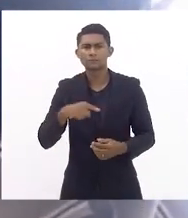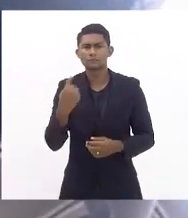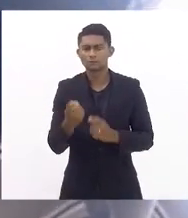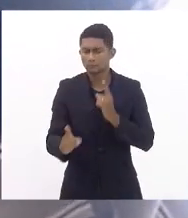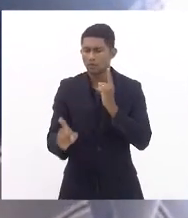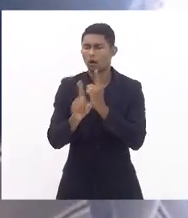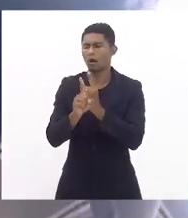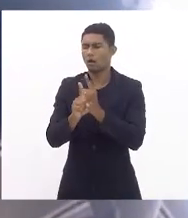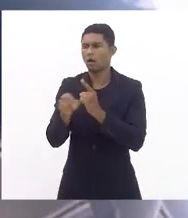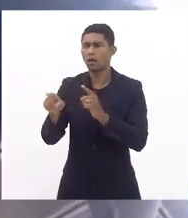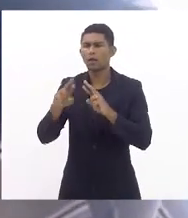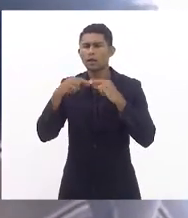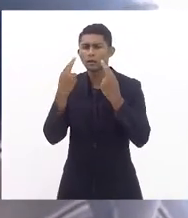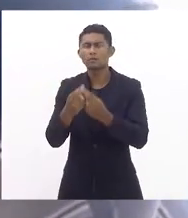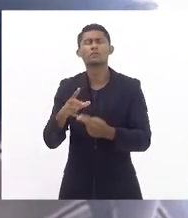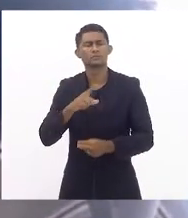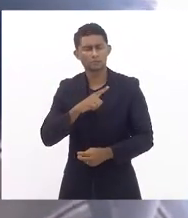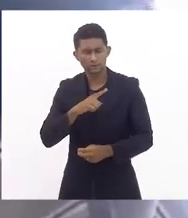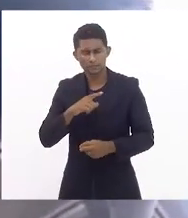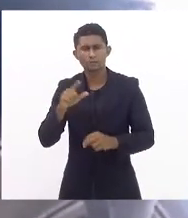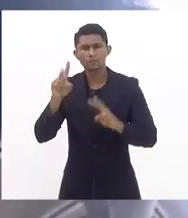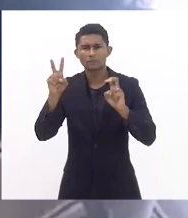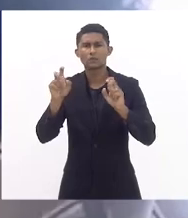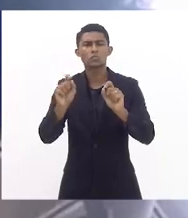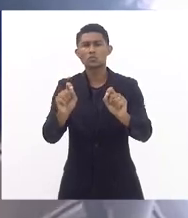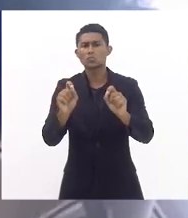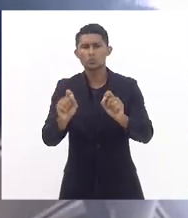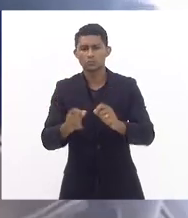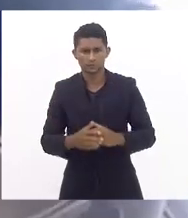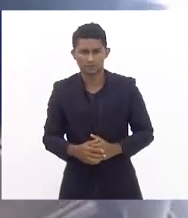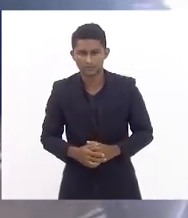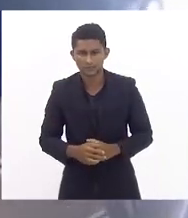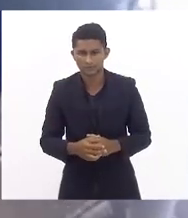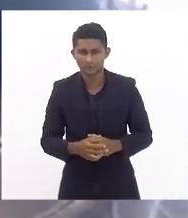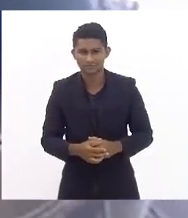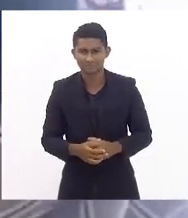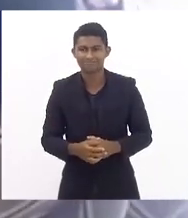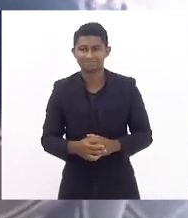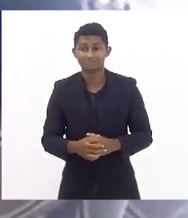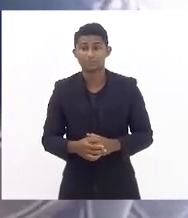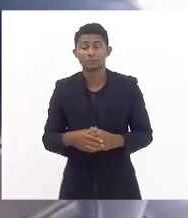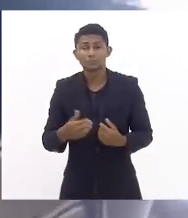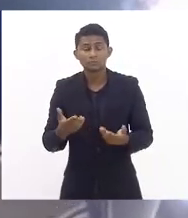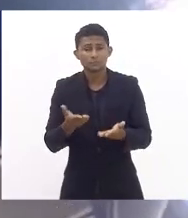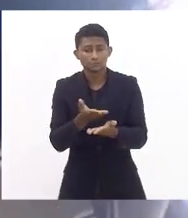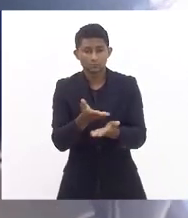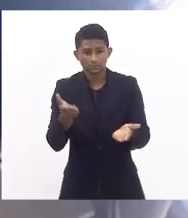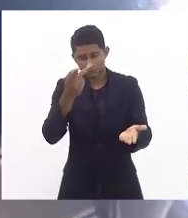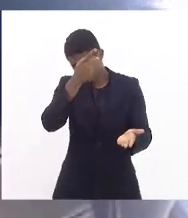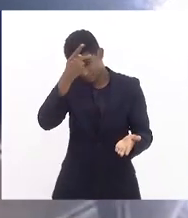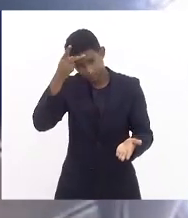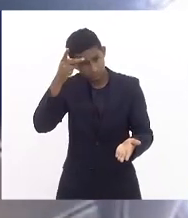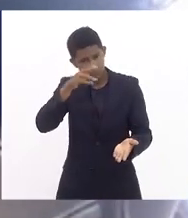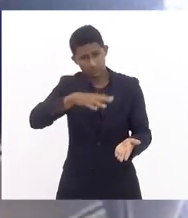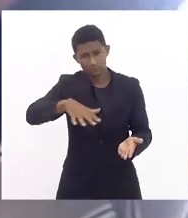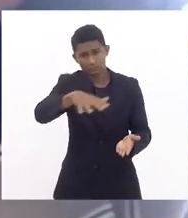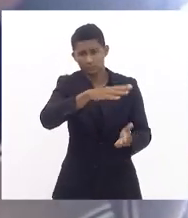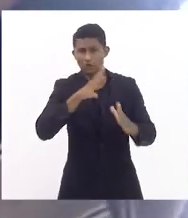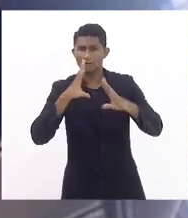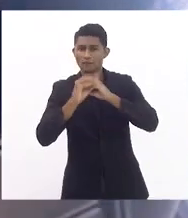dessas reuniões, que era a demanda da garantia, né, da qualificação